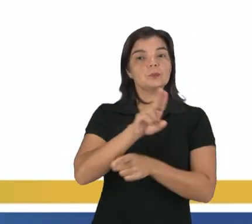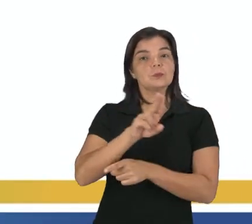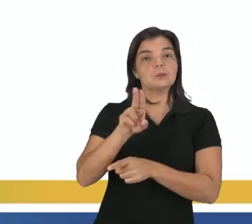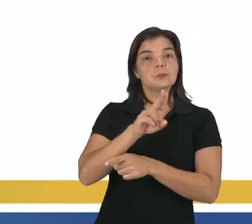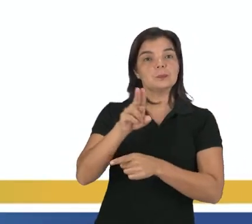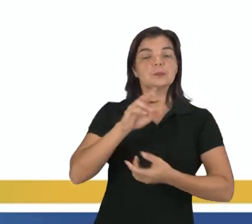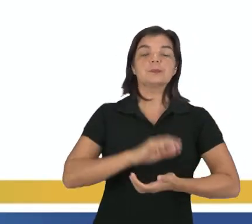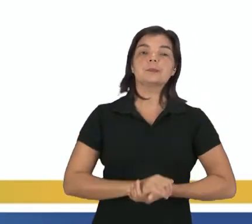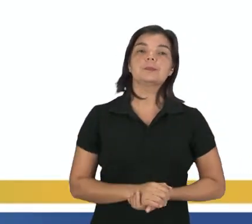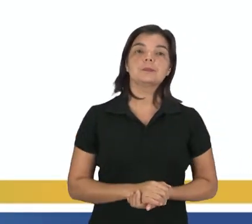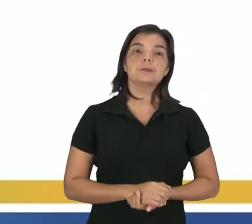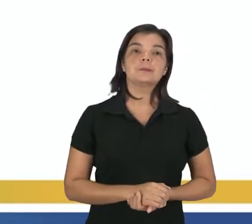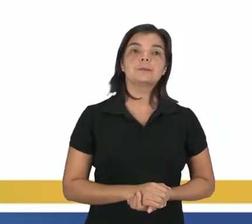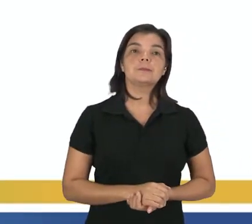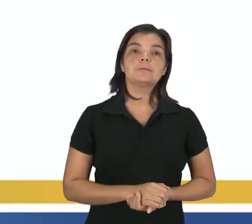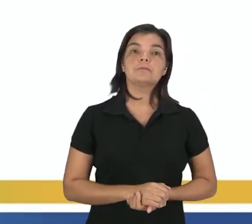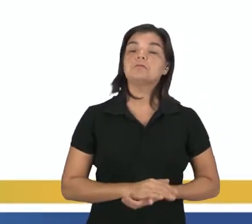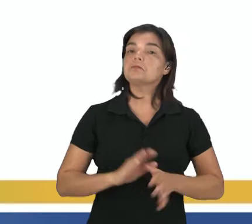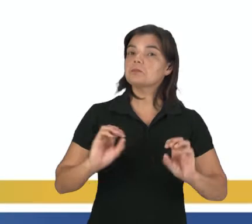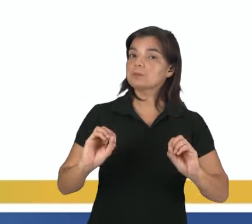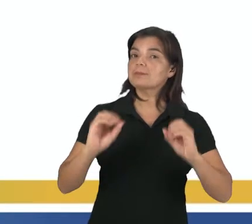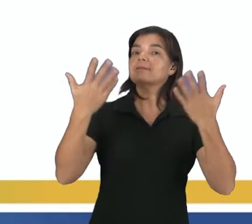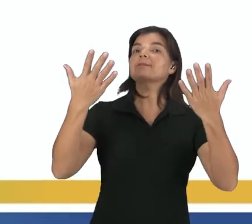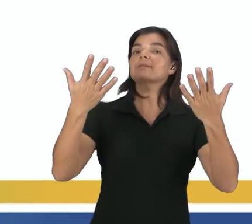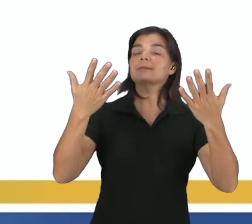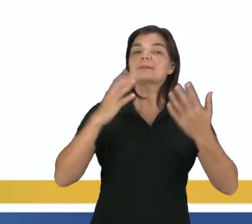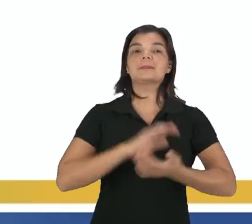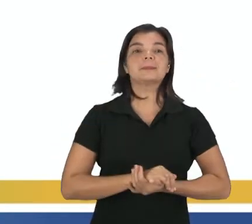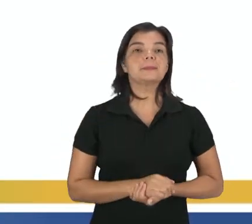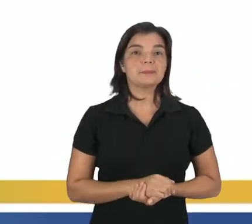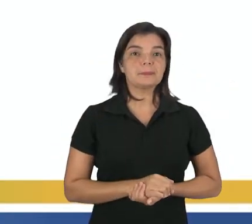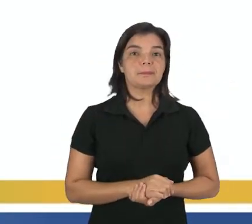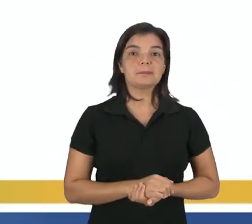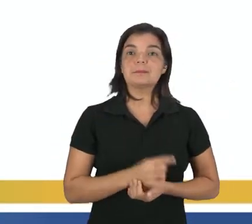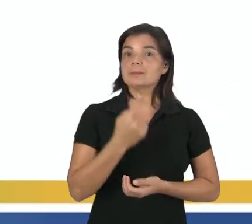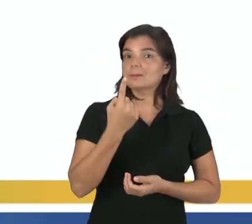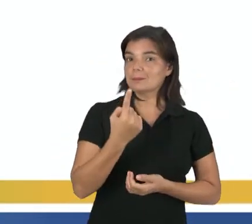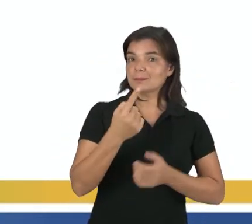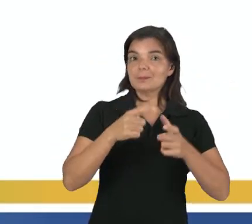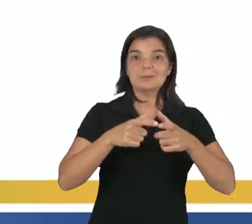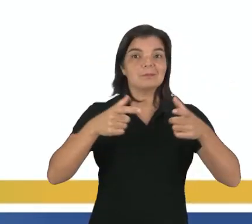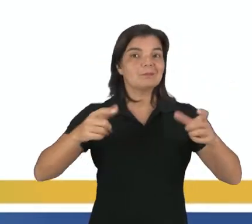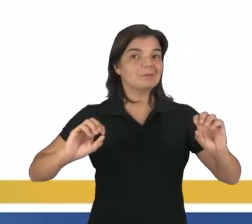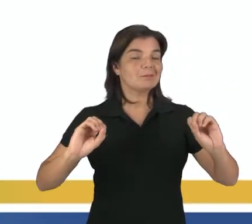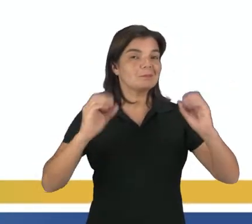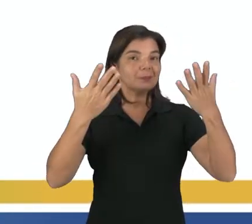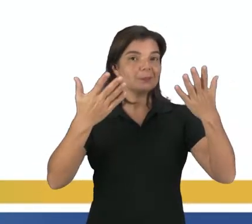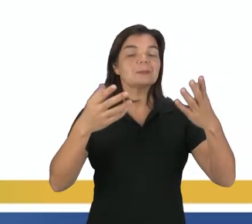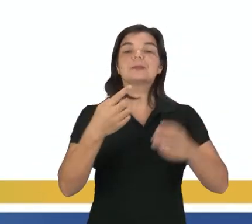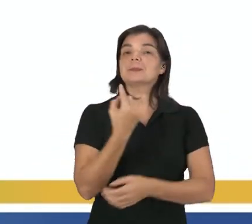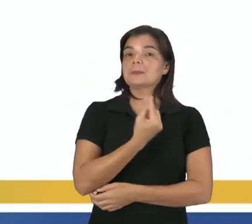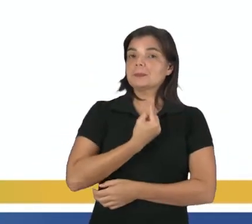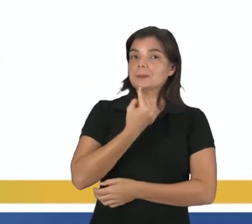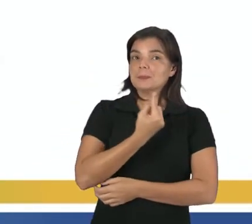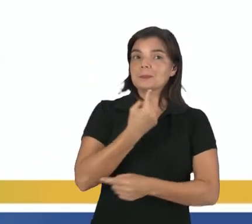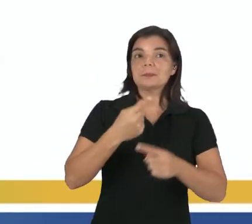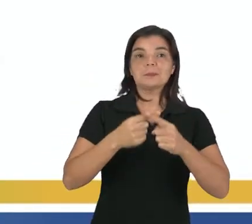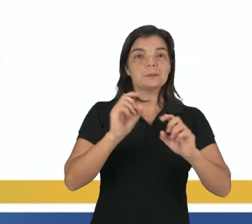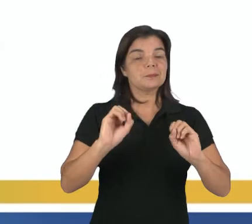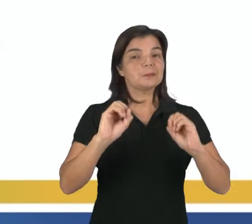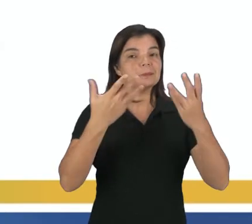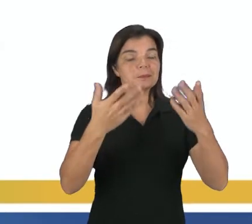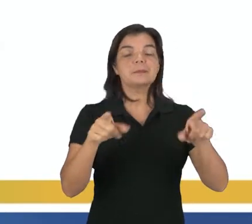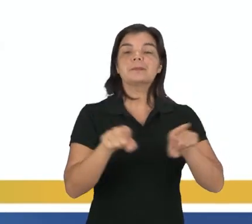habitantes está no plural. Uma grandiosa festa. Uma e grandiosa no singular, porque